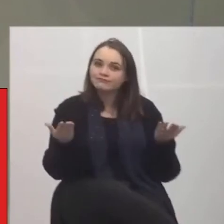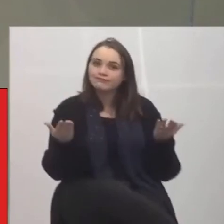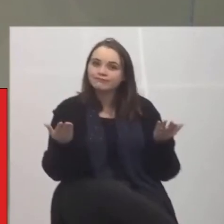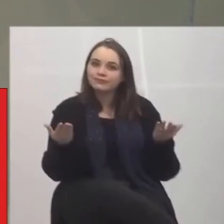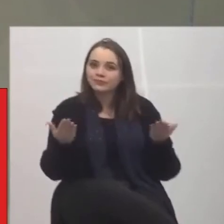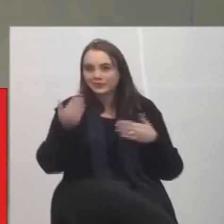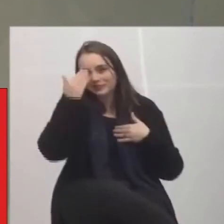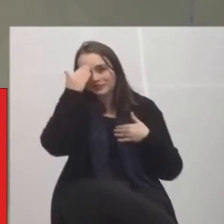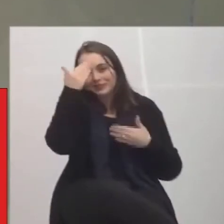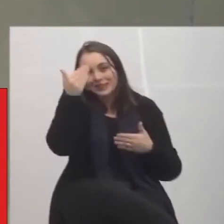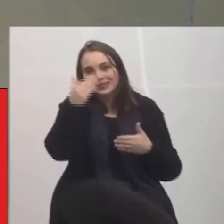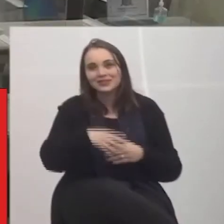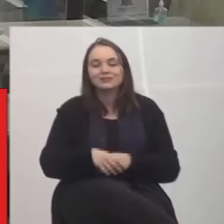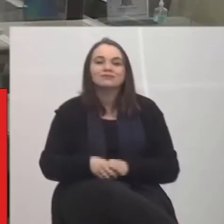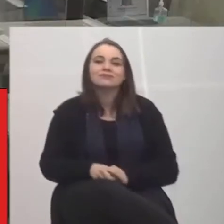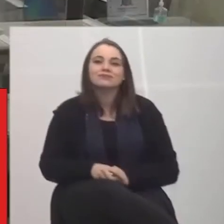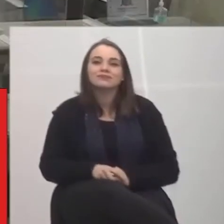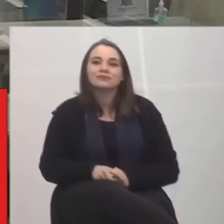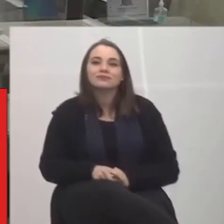Obrigada.